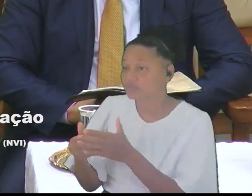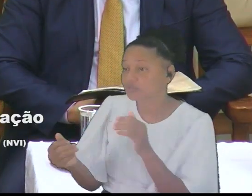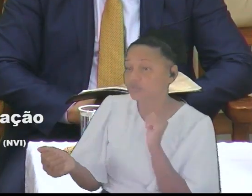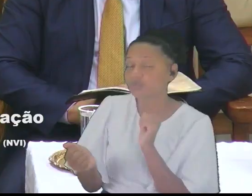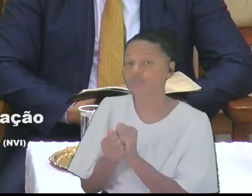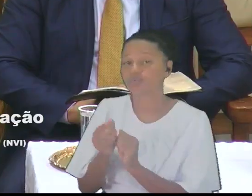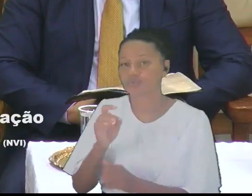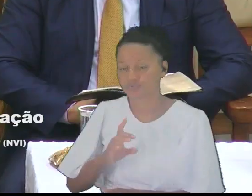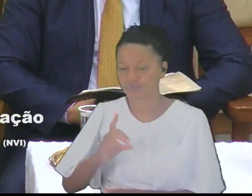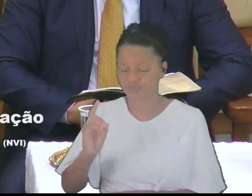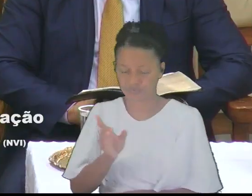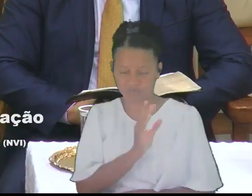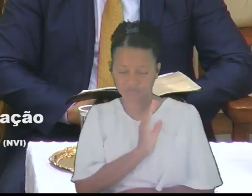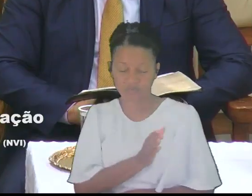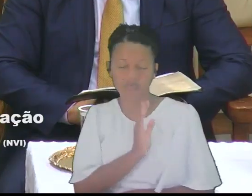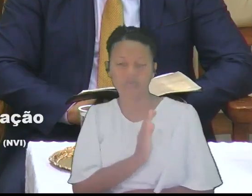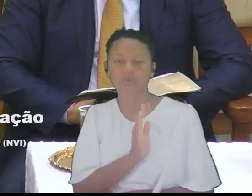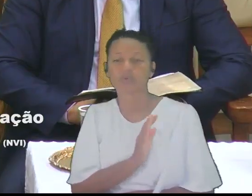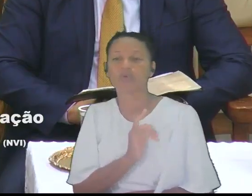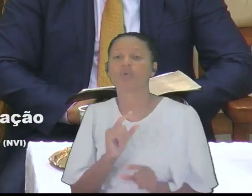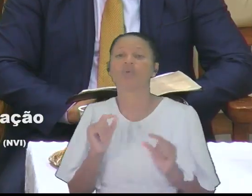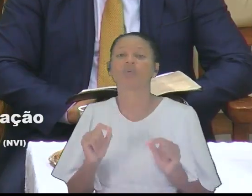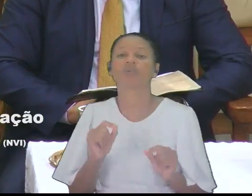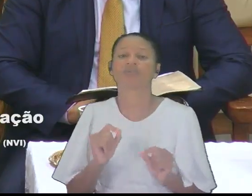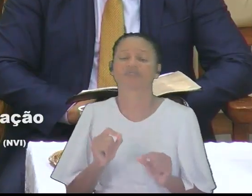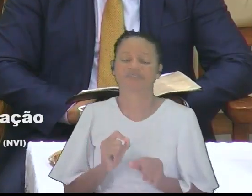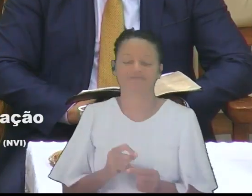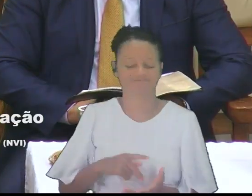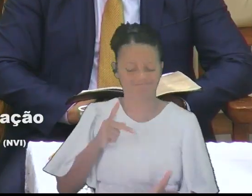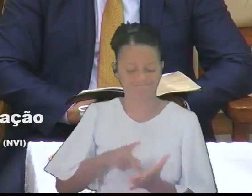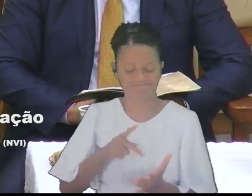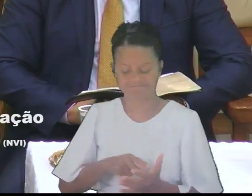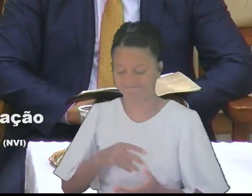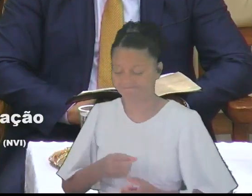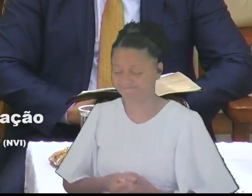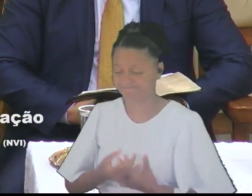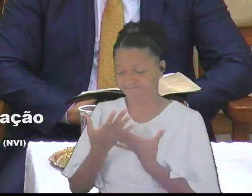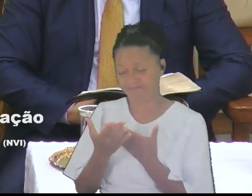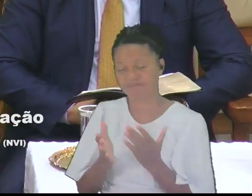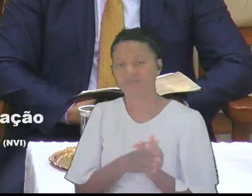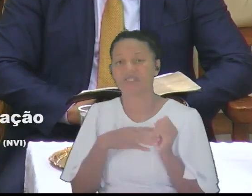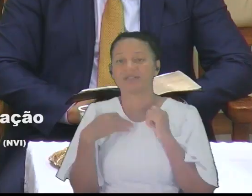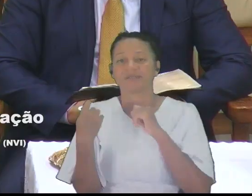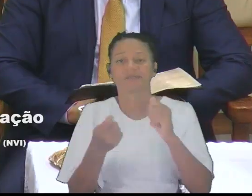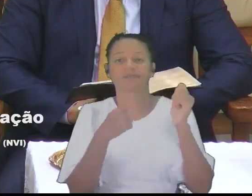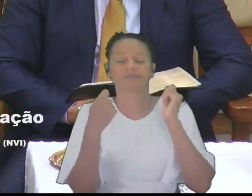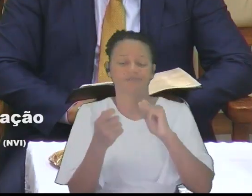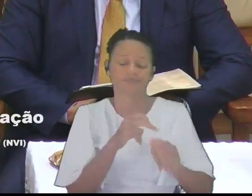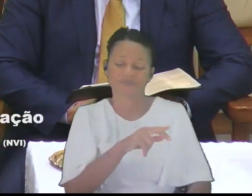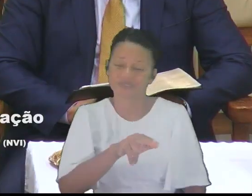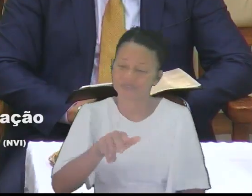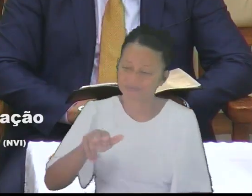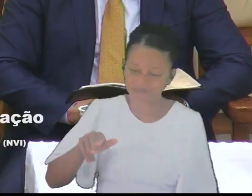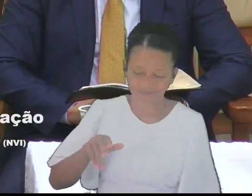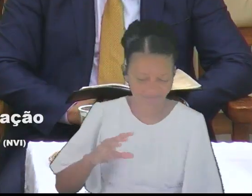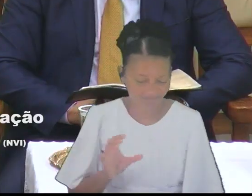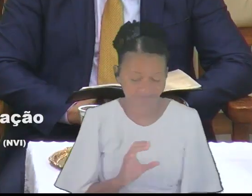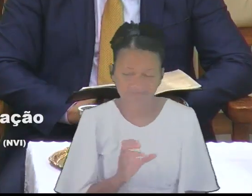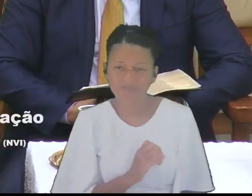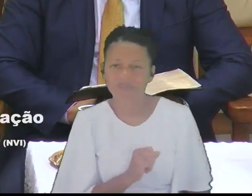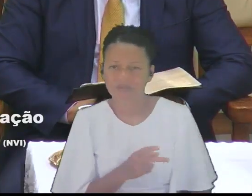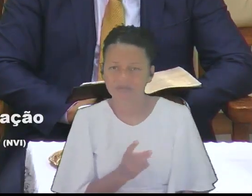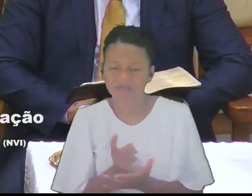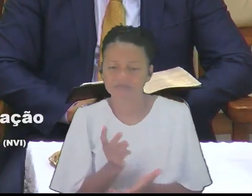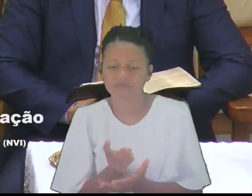Deus com um coração, que, irmãos? Sincero, aleluia. Oh, irmãos amados,